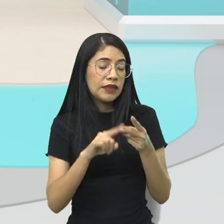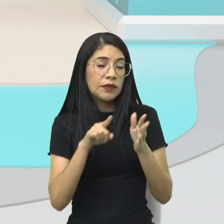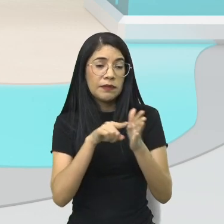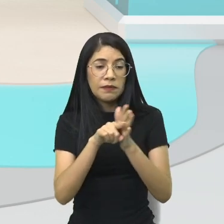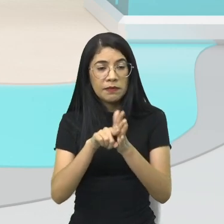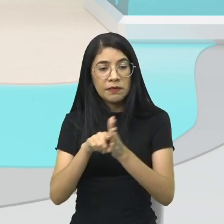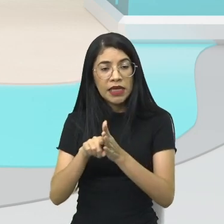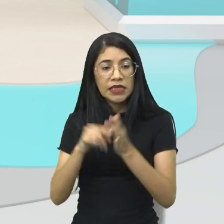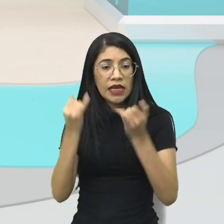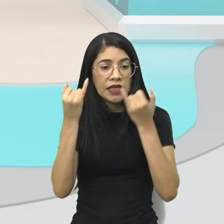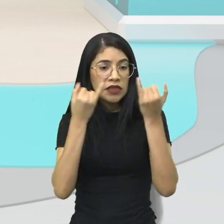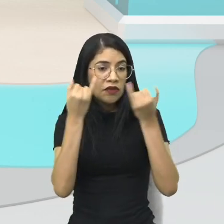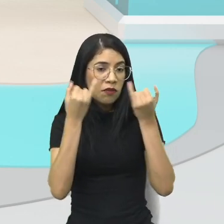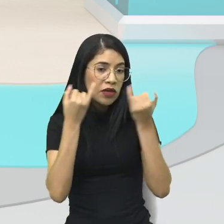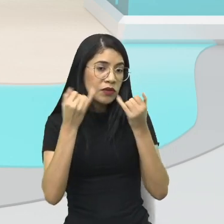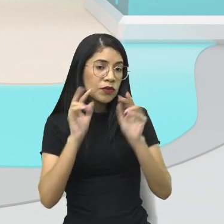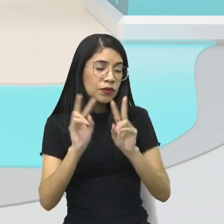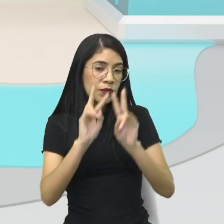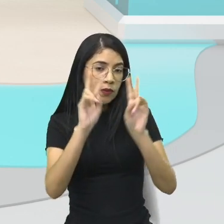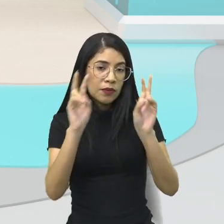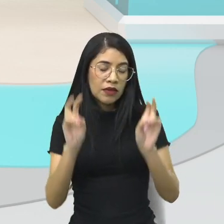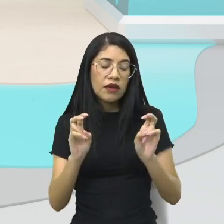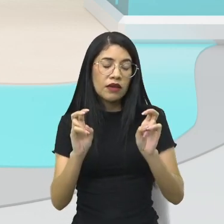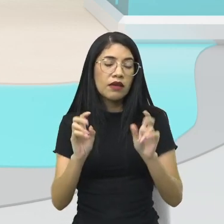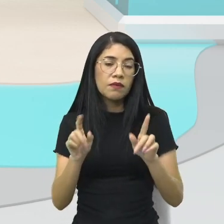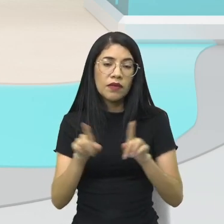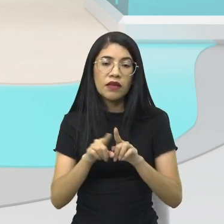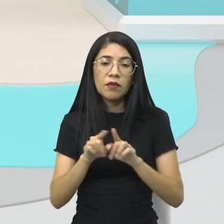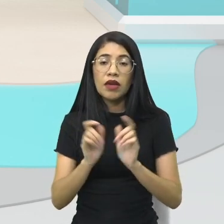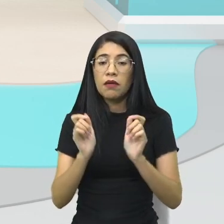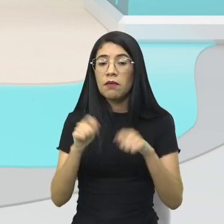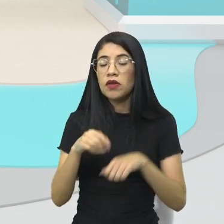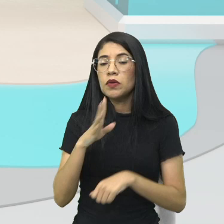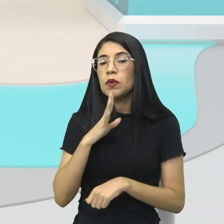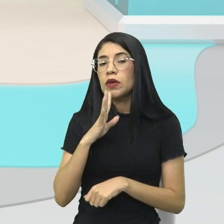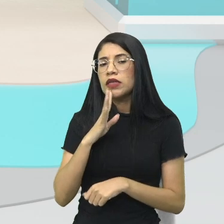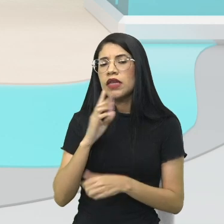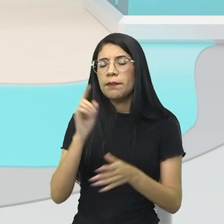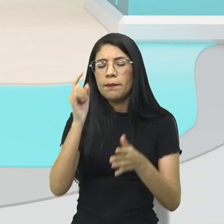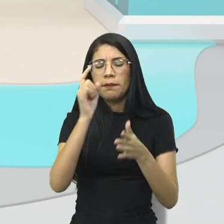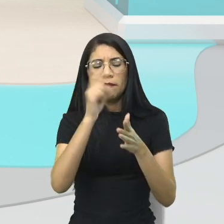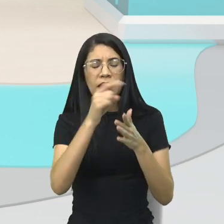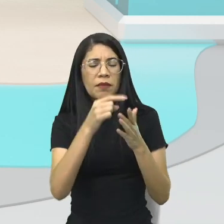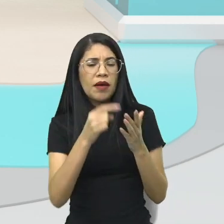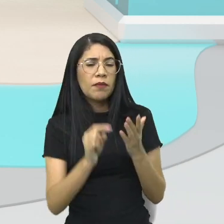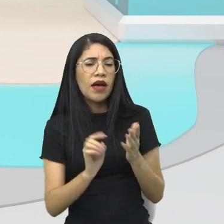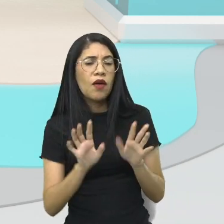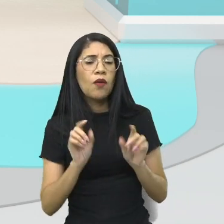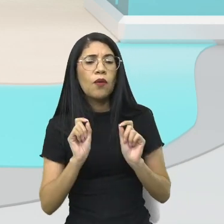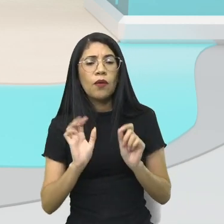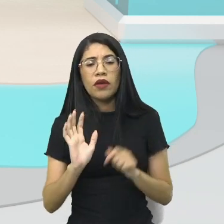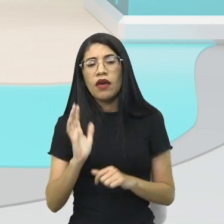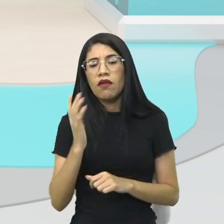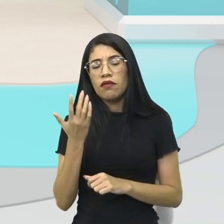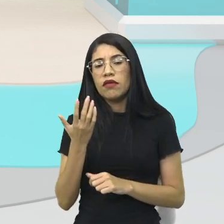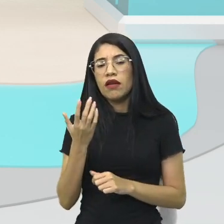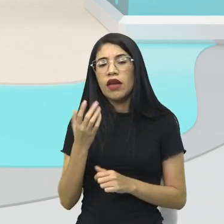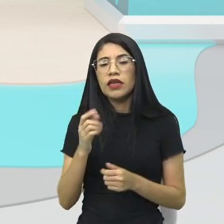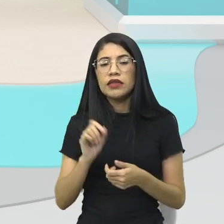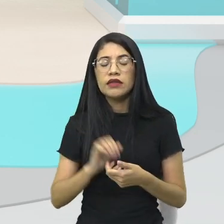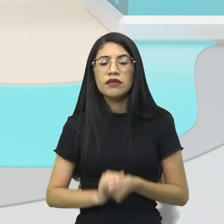o objeto a ser resenhado. Então, pesquisar informações que permitam conhecer ali alguns elementos sobre o objeto